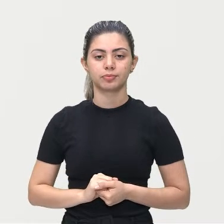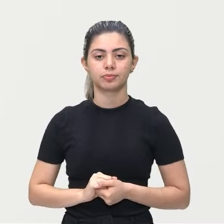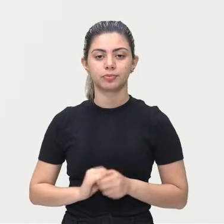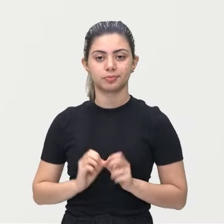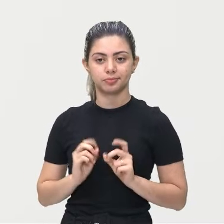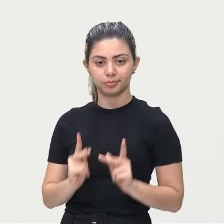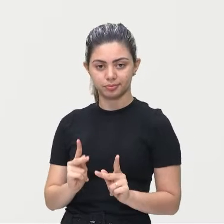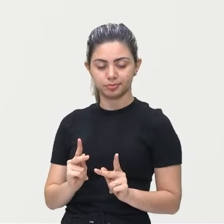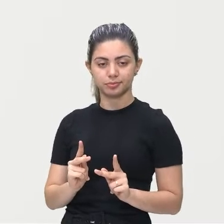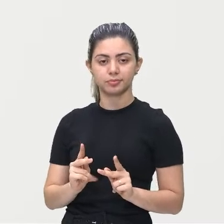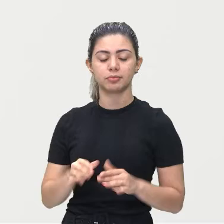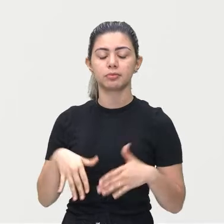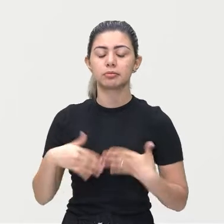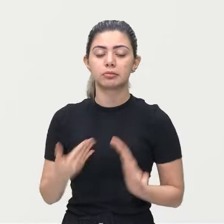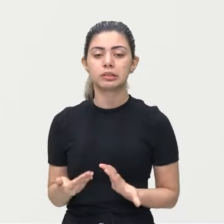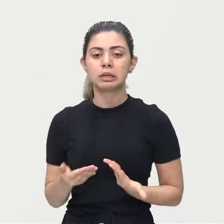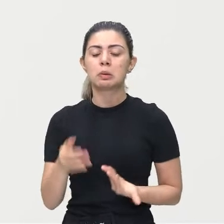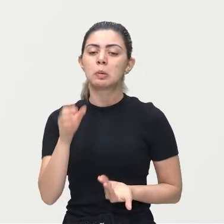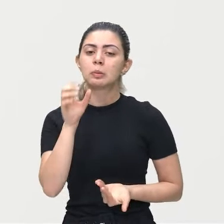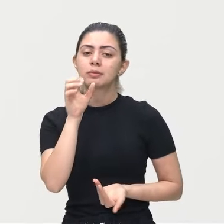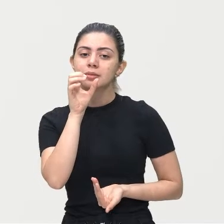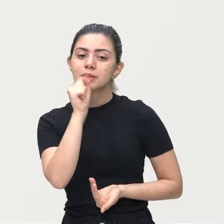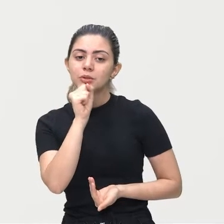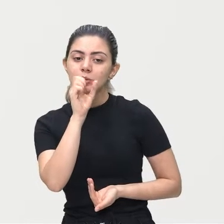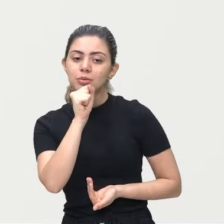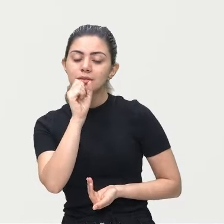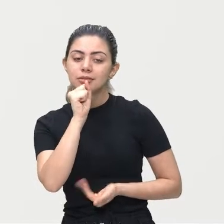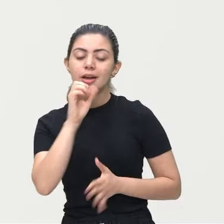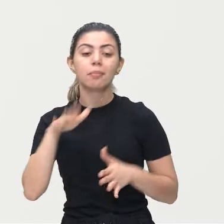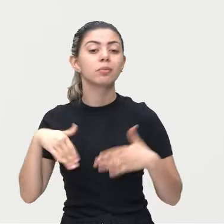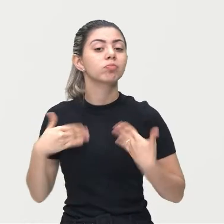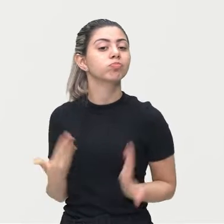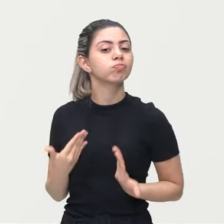beleza? No sábado,